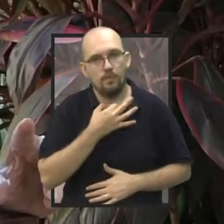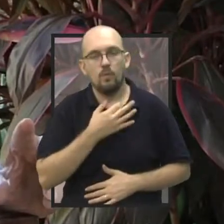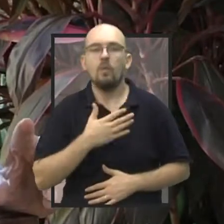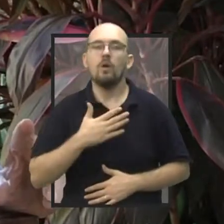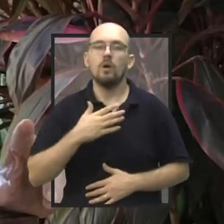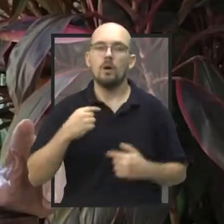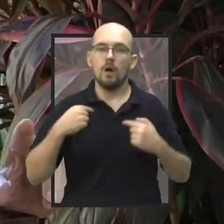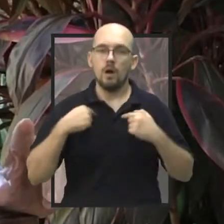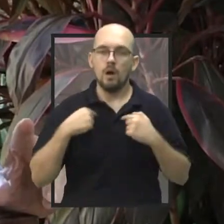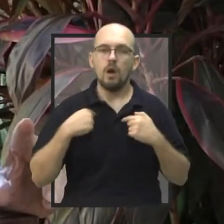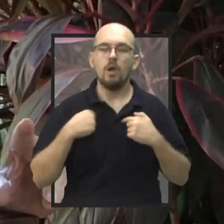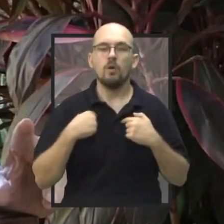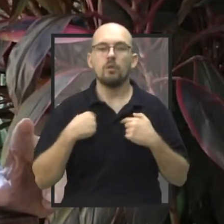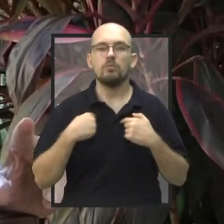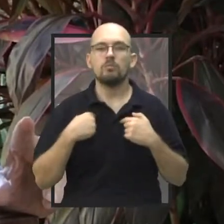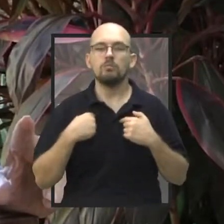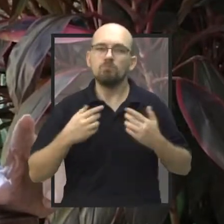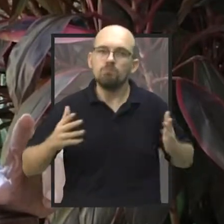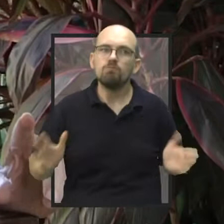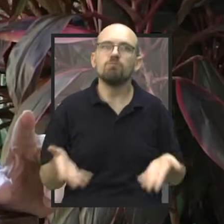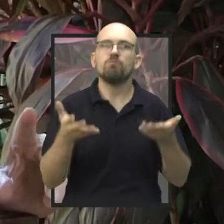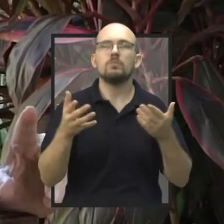eu